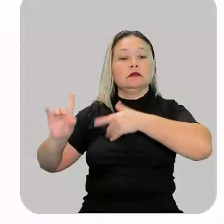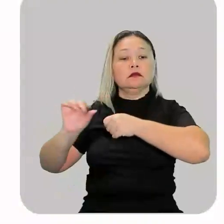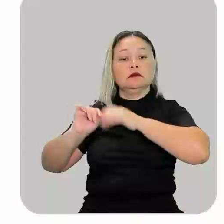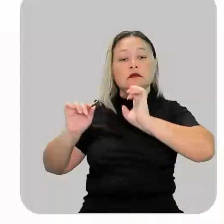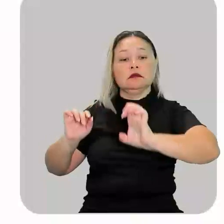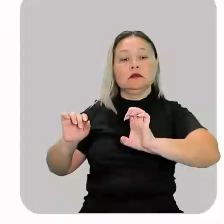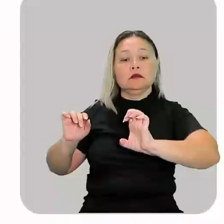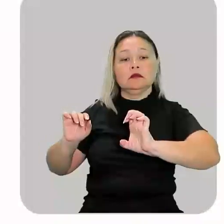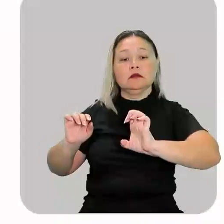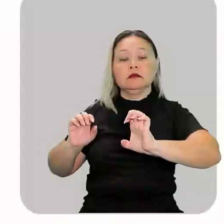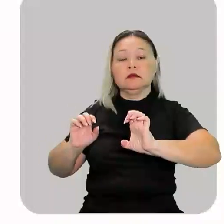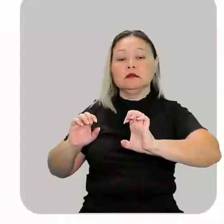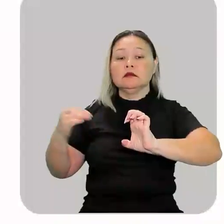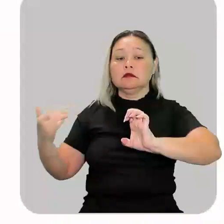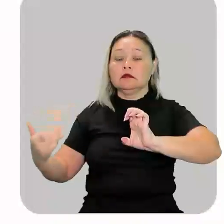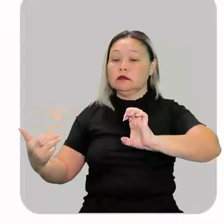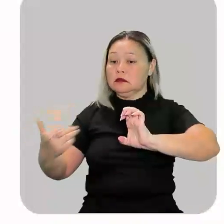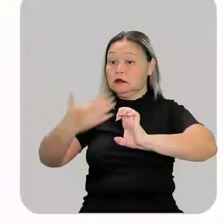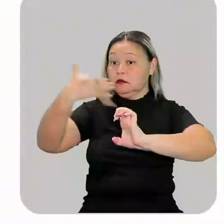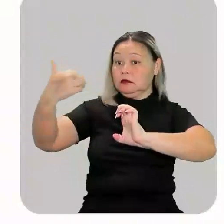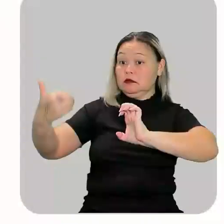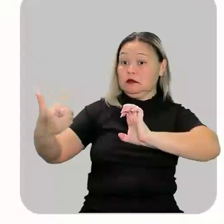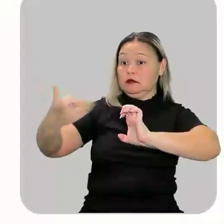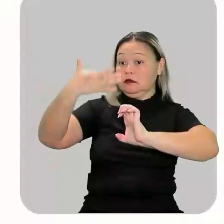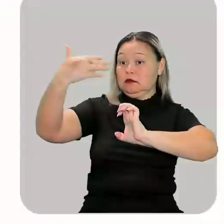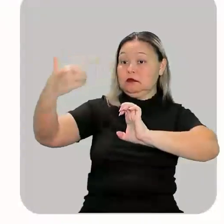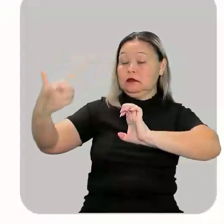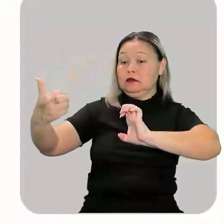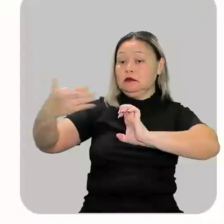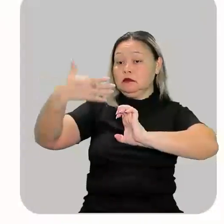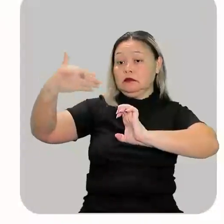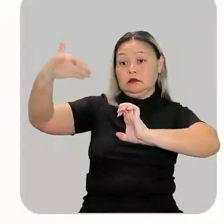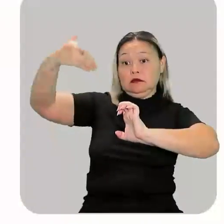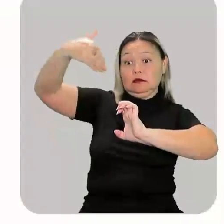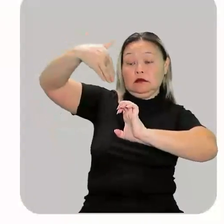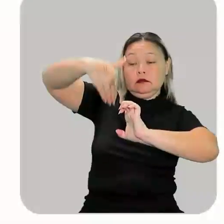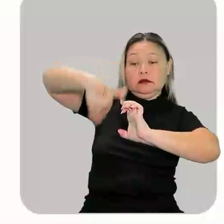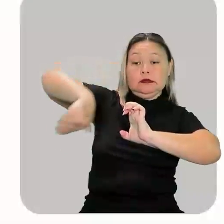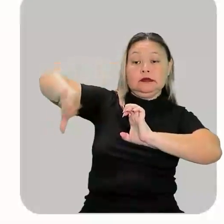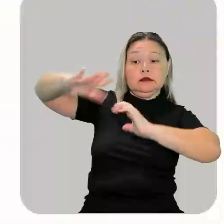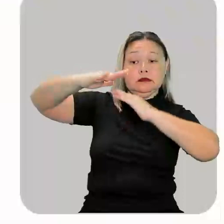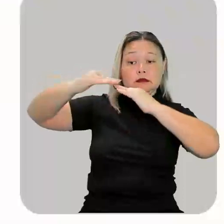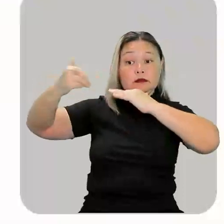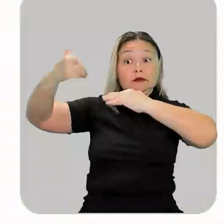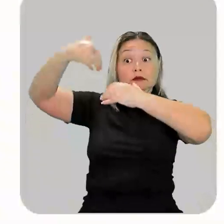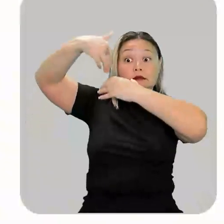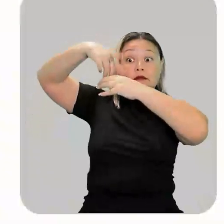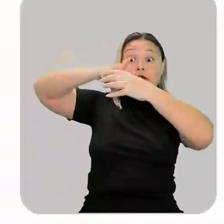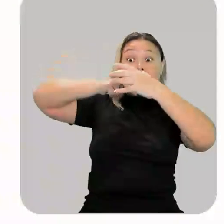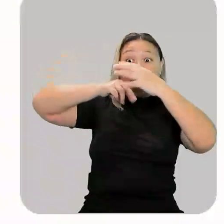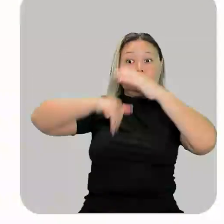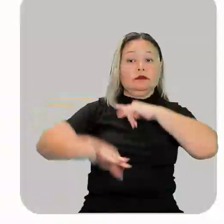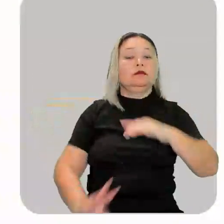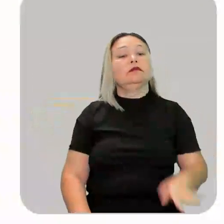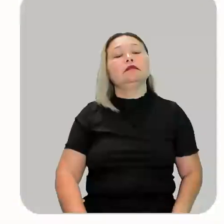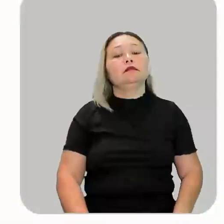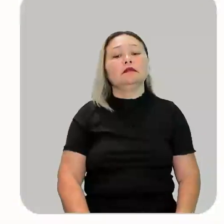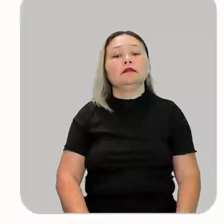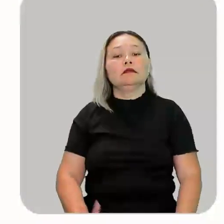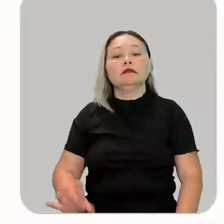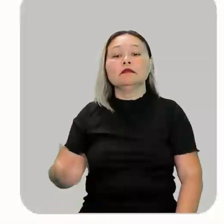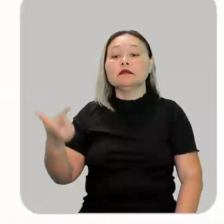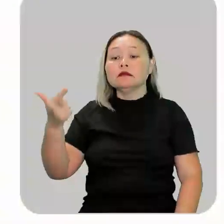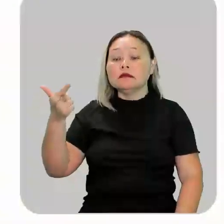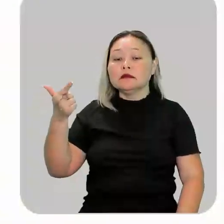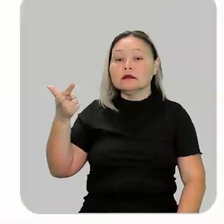E aí, ó, tá escoando para cima. Para dentro, essa aqui. Ave Maria com um telhado desse, hein? Vamos lá agora, mais